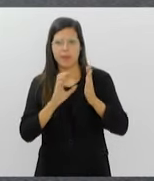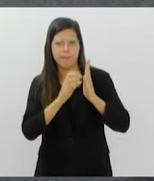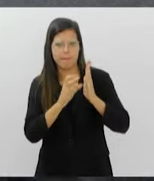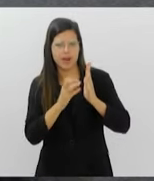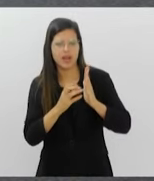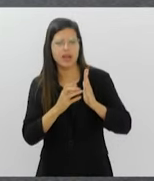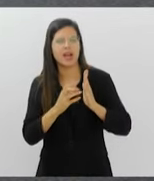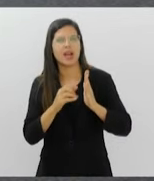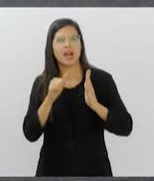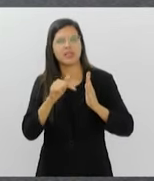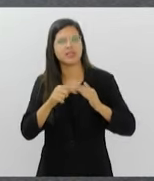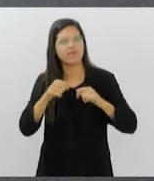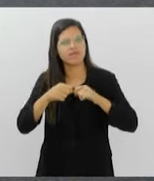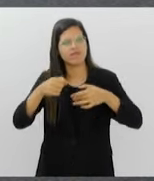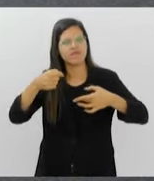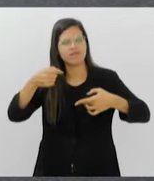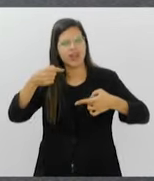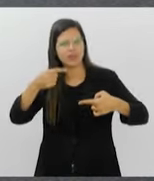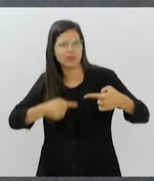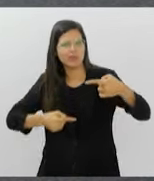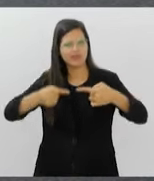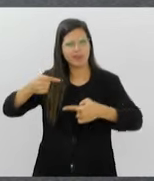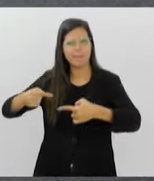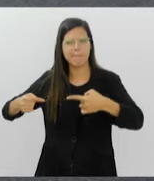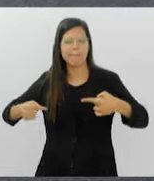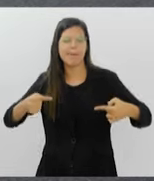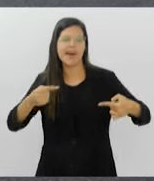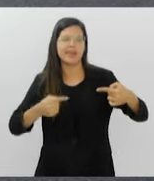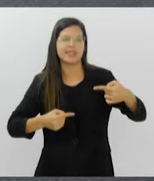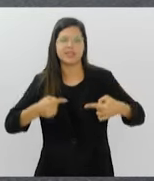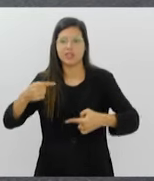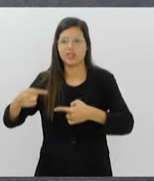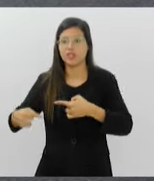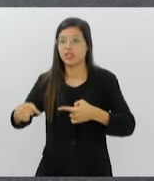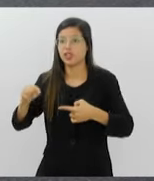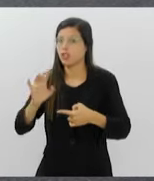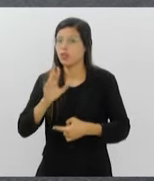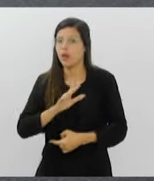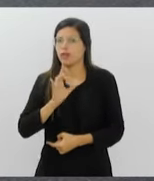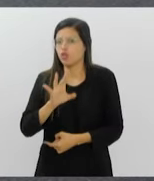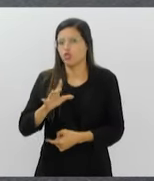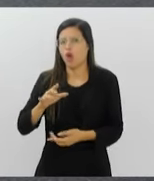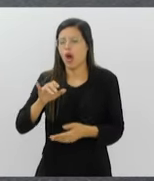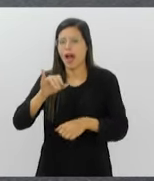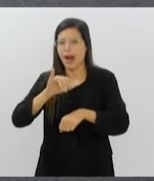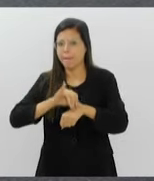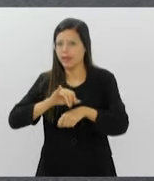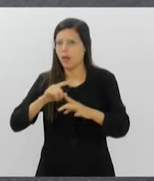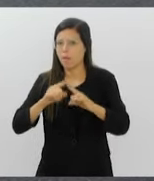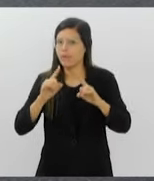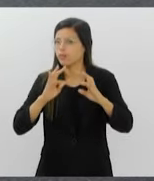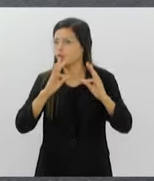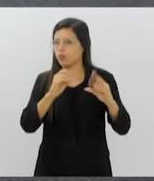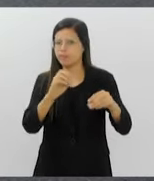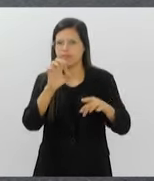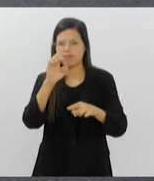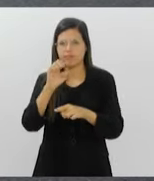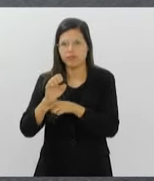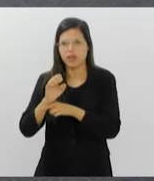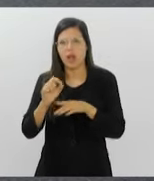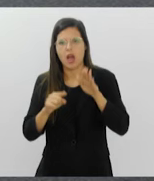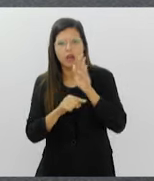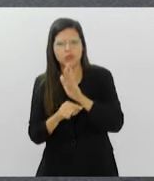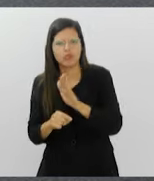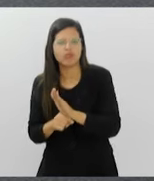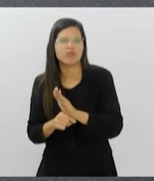vem fazendo um debate que não só atende aqui a nossa capital, mas a todo o Estado e que vem contribuindo com o debate